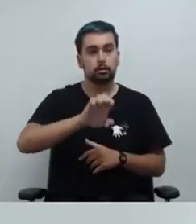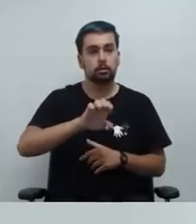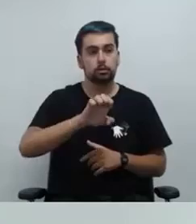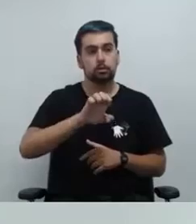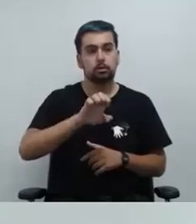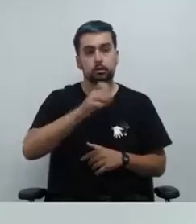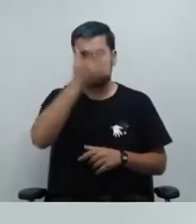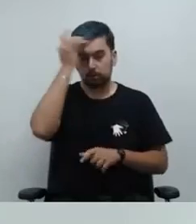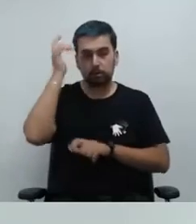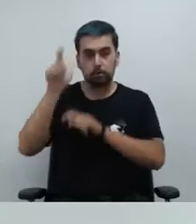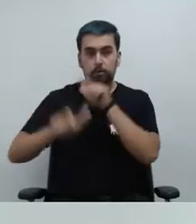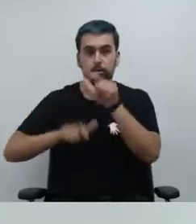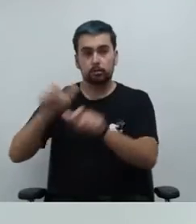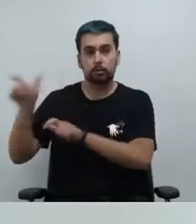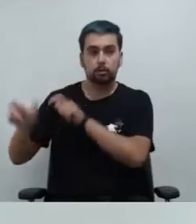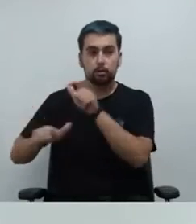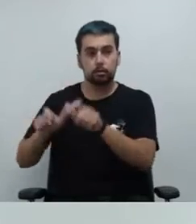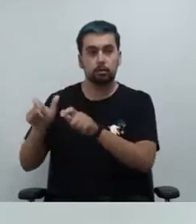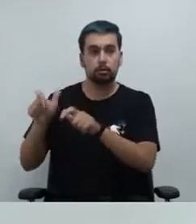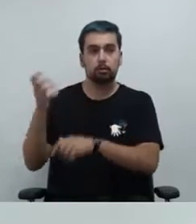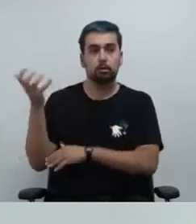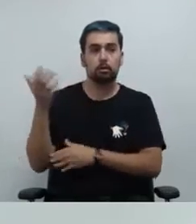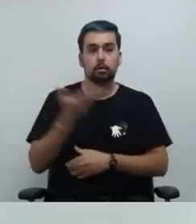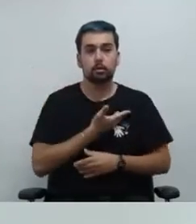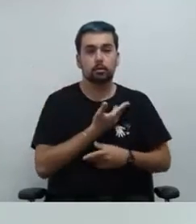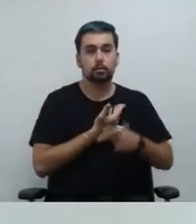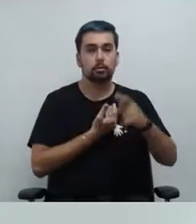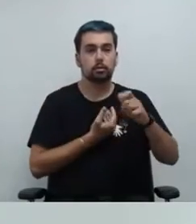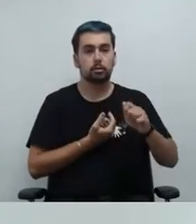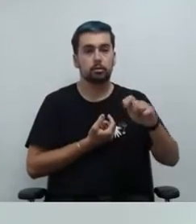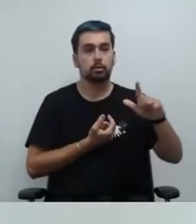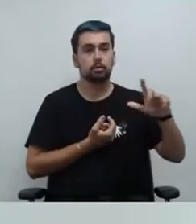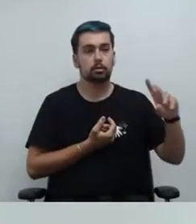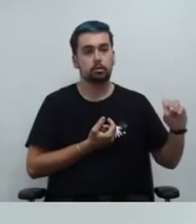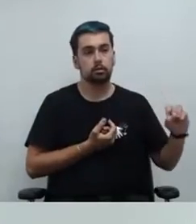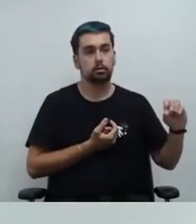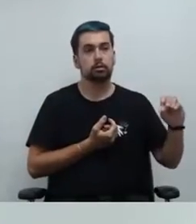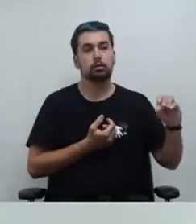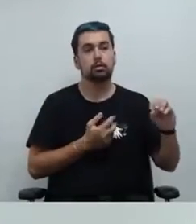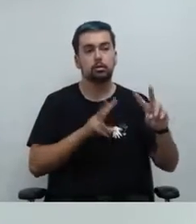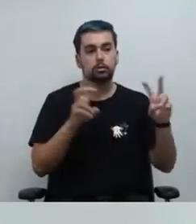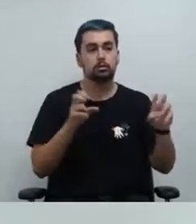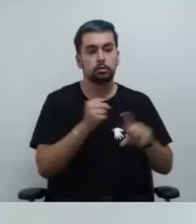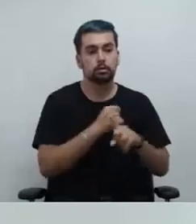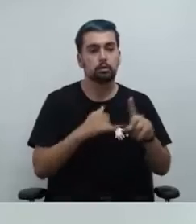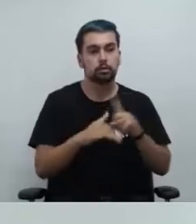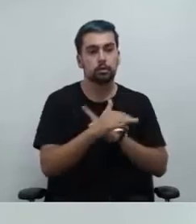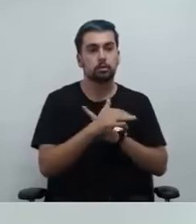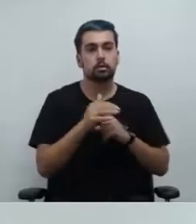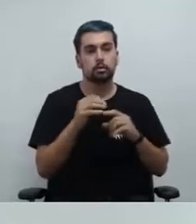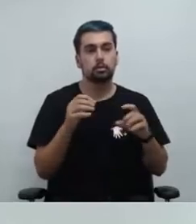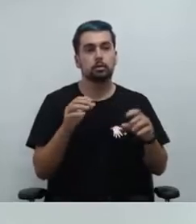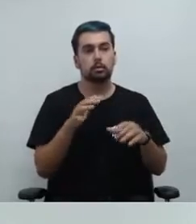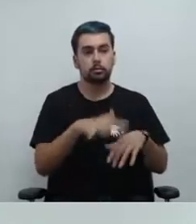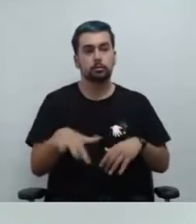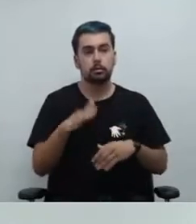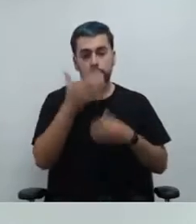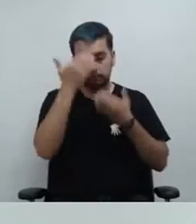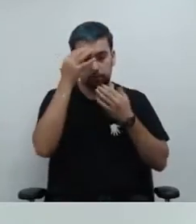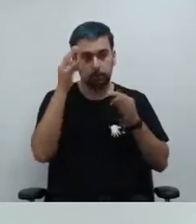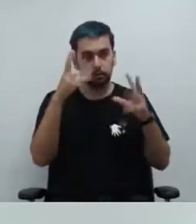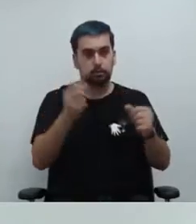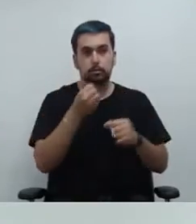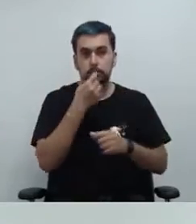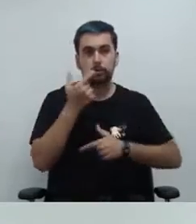em situação de rua e saúde, e o colega Paulo vai tratar do cargo socioambiental. Desculpa que eu estourei o tempo, muito obrigada a todos, desejo um